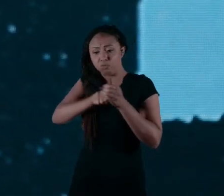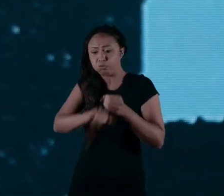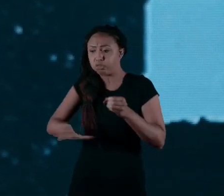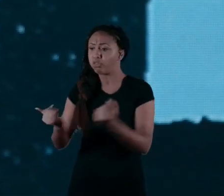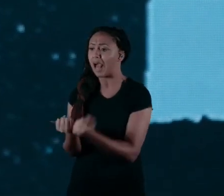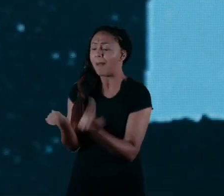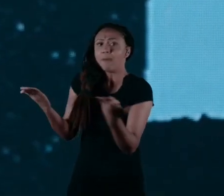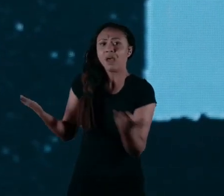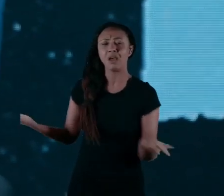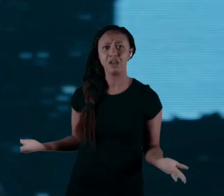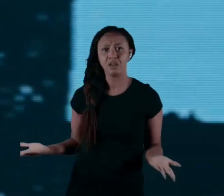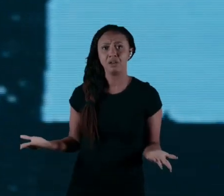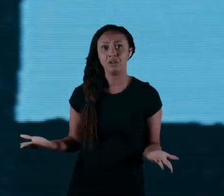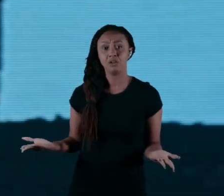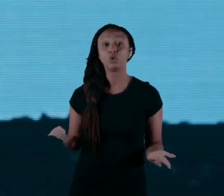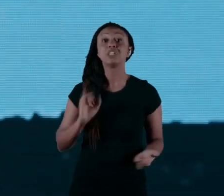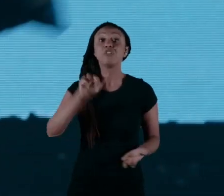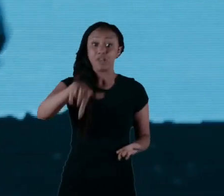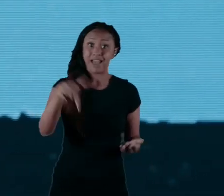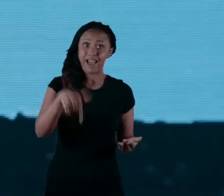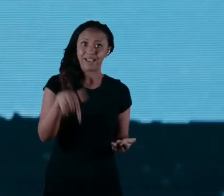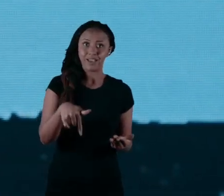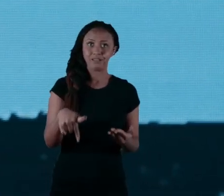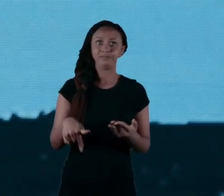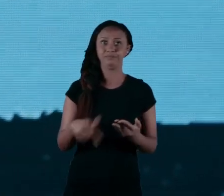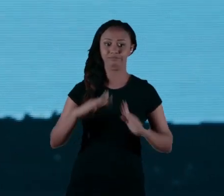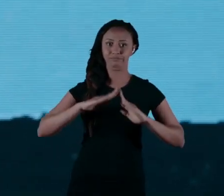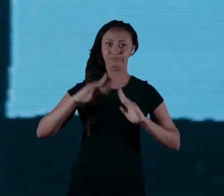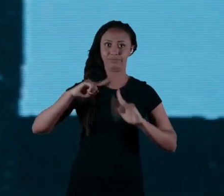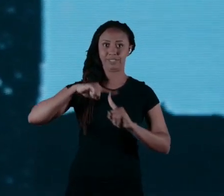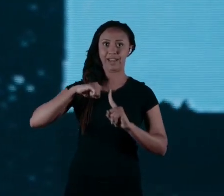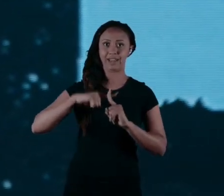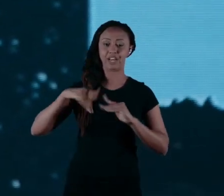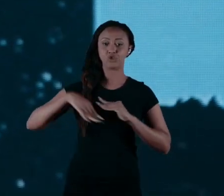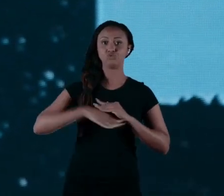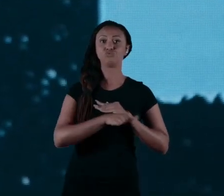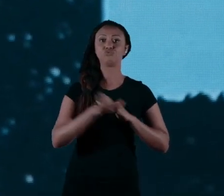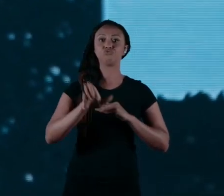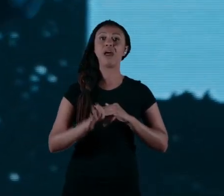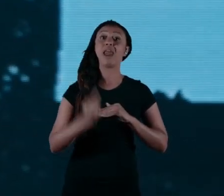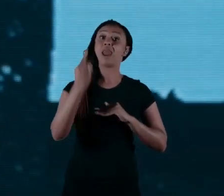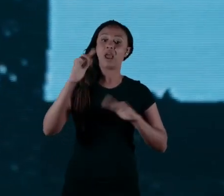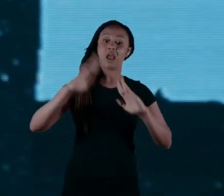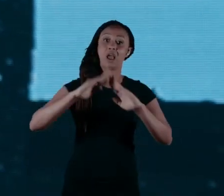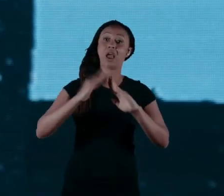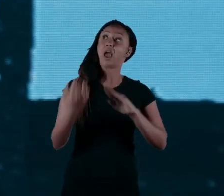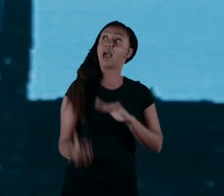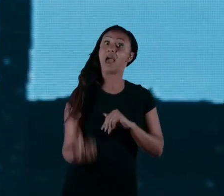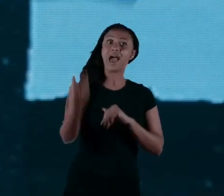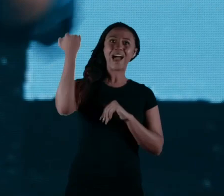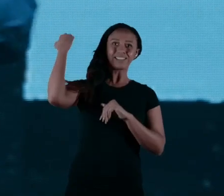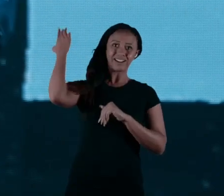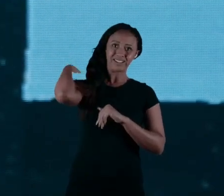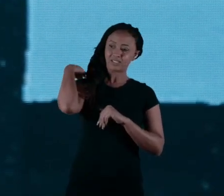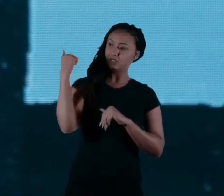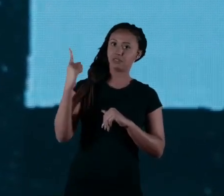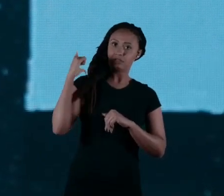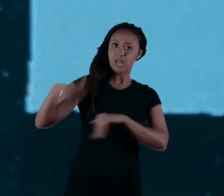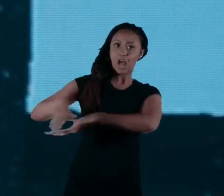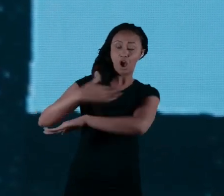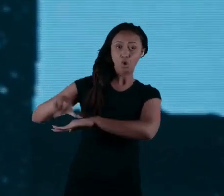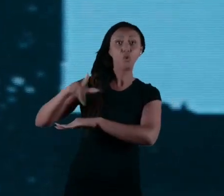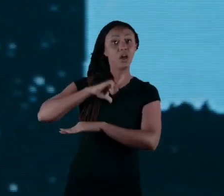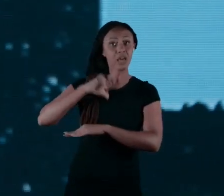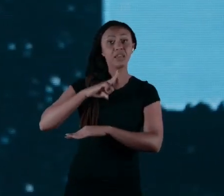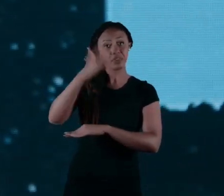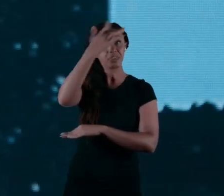Você sabia que se você sair daqui de carro e for cruzar a Gastão Vidigal, você vai encontrar alguém morando na rua pedindo dinheiro